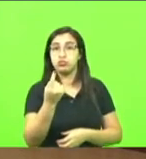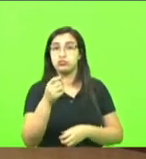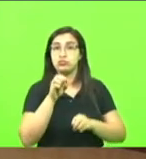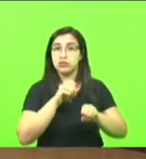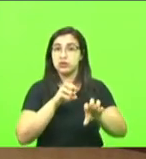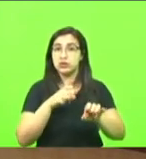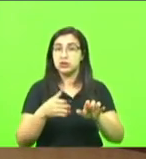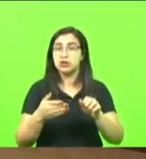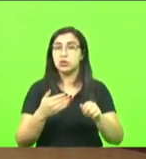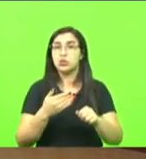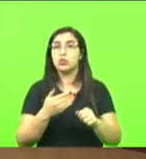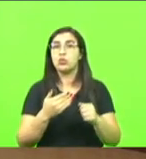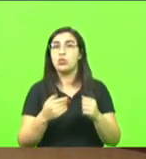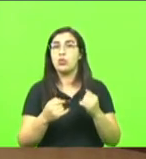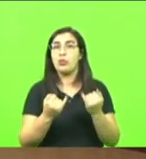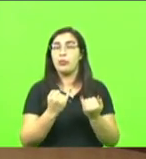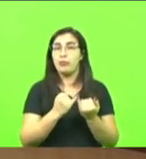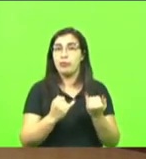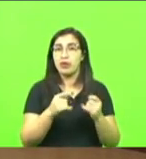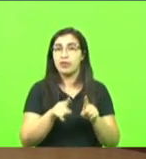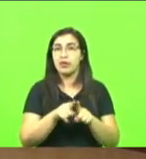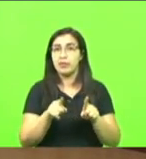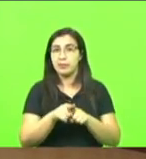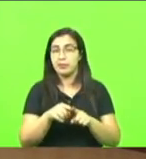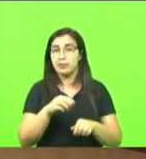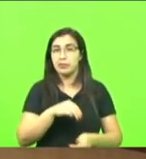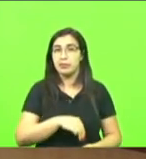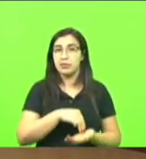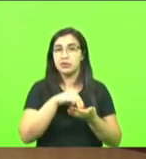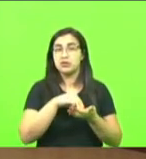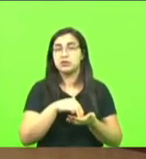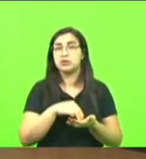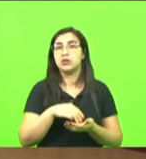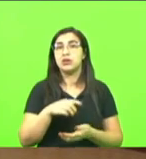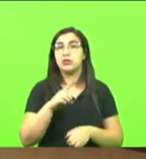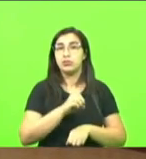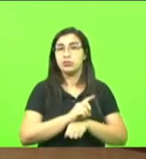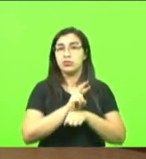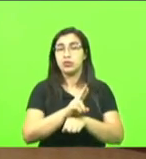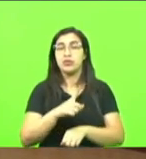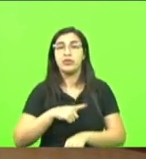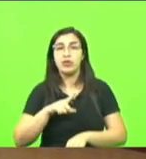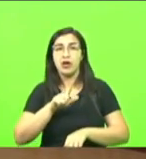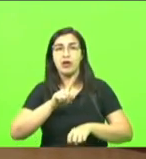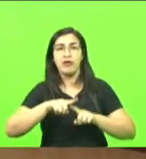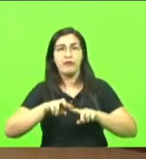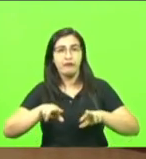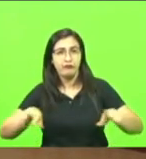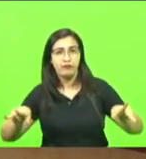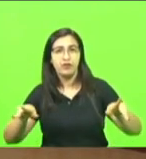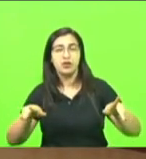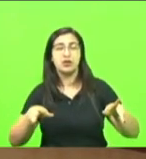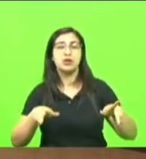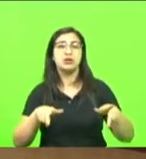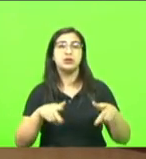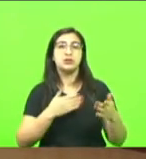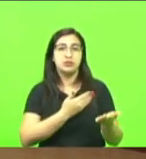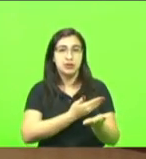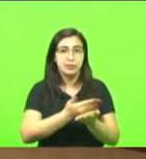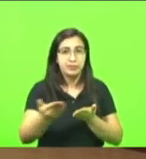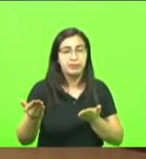os níveis 5 e 6, mestrado e doutorado, apresentam variação do vencimento superior à perda